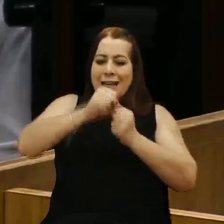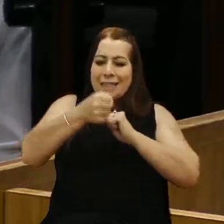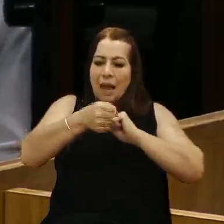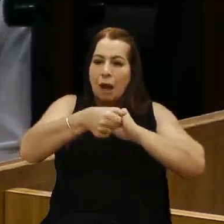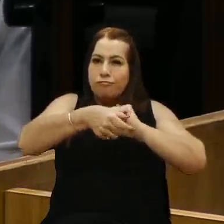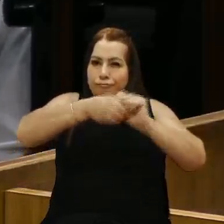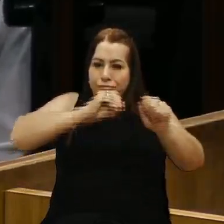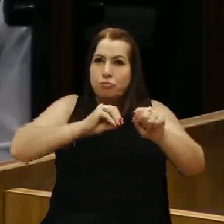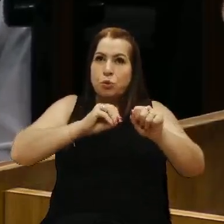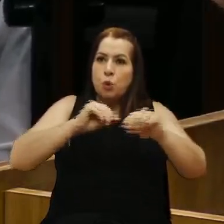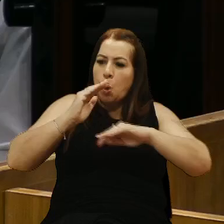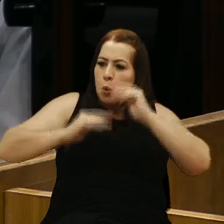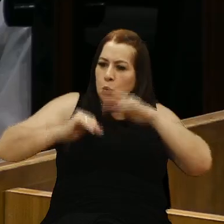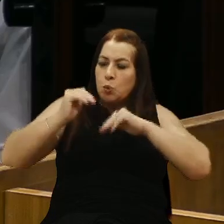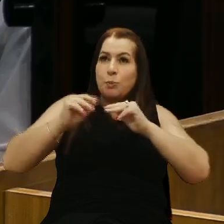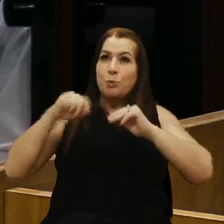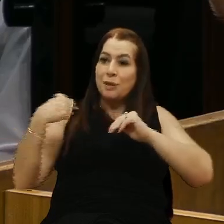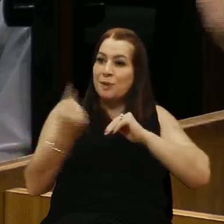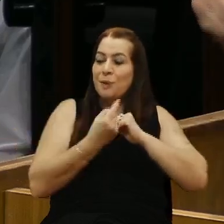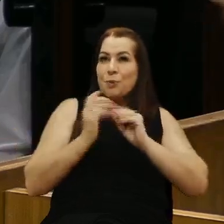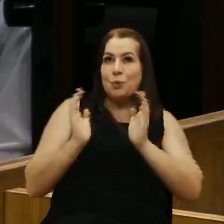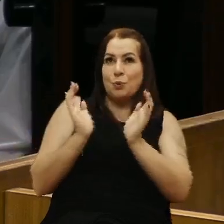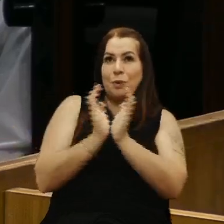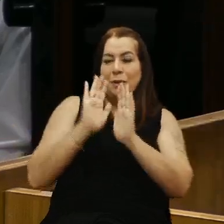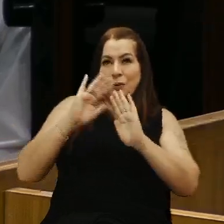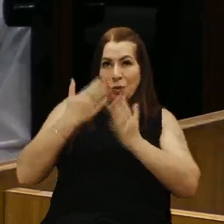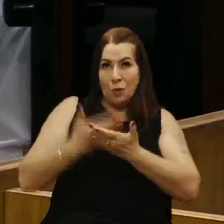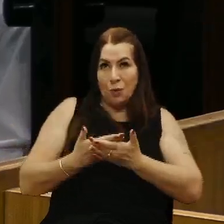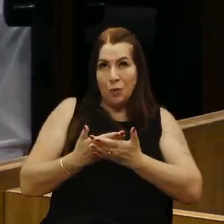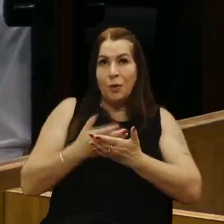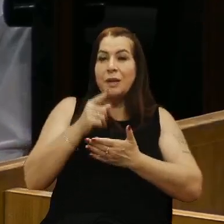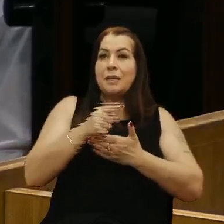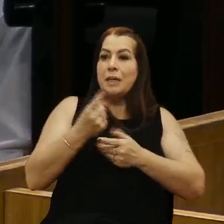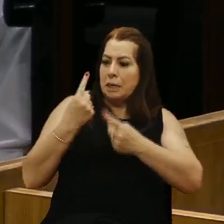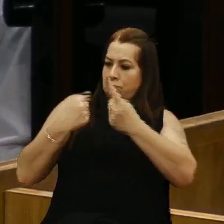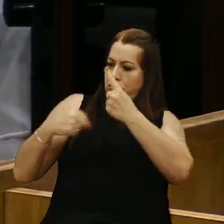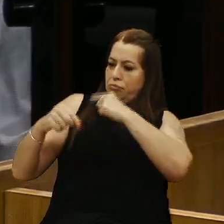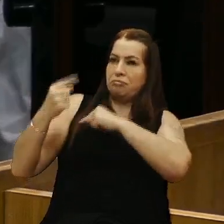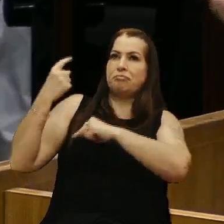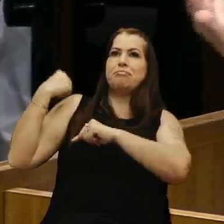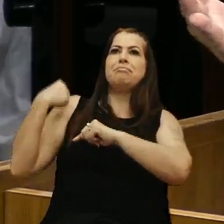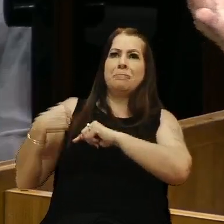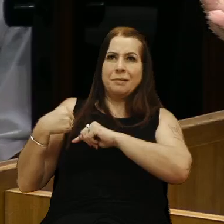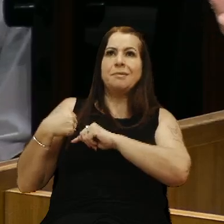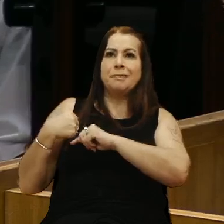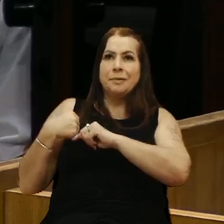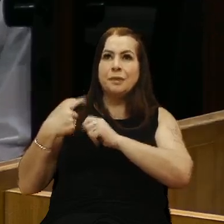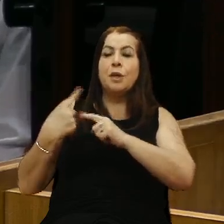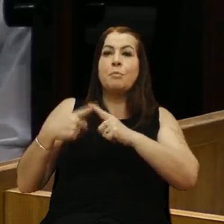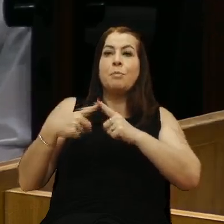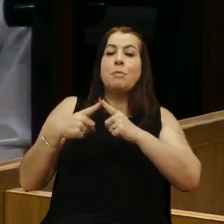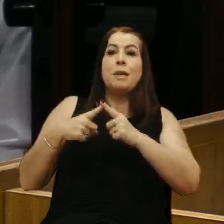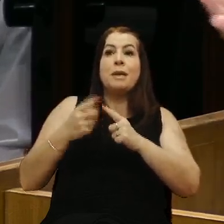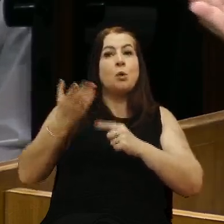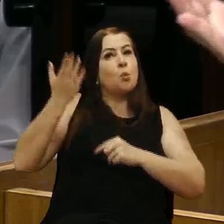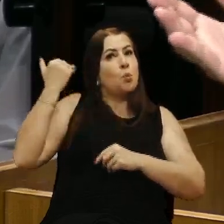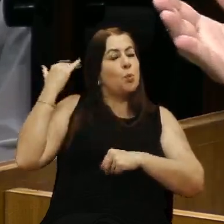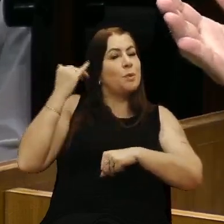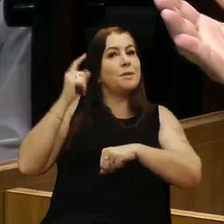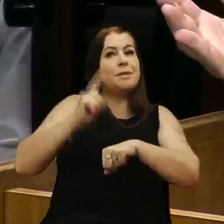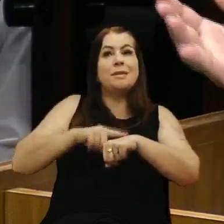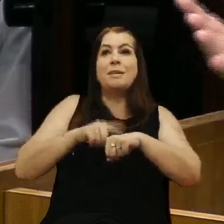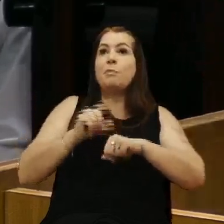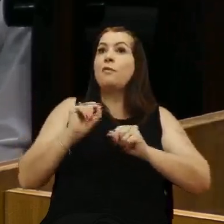nós construímos na rede e regredir, porque ao passar do tempo o que nós